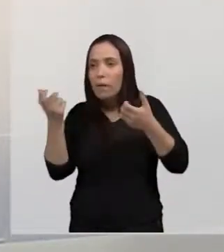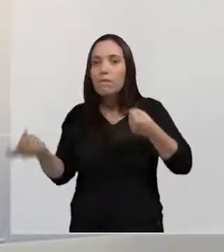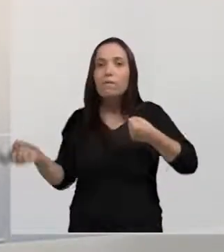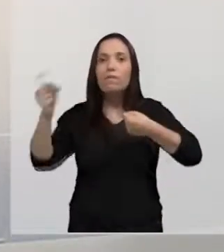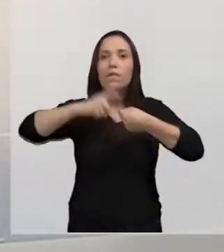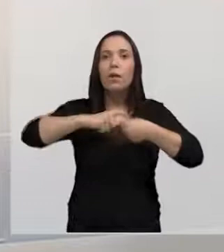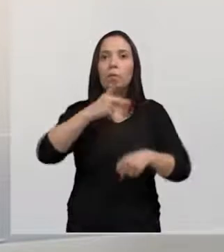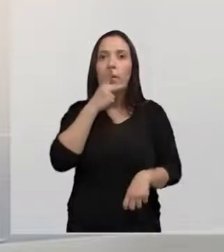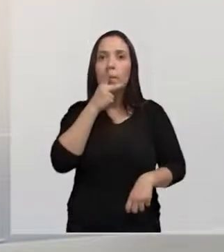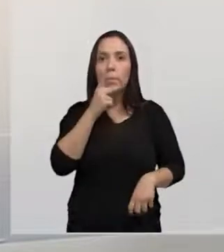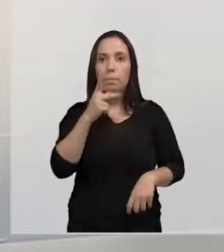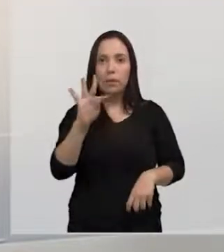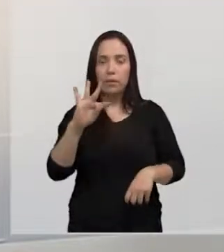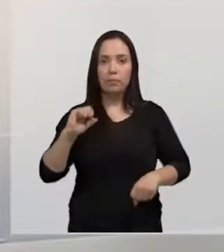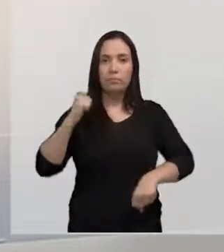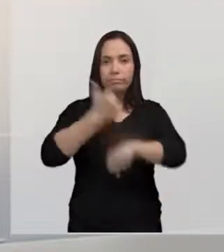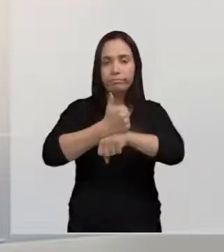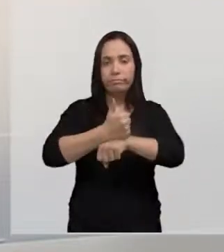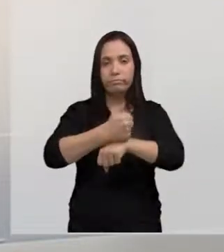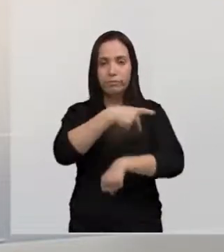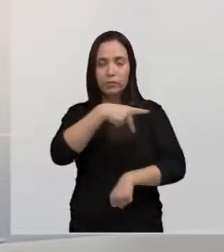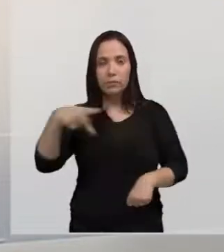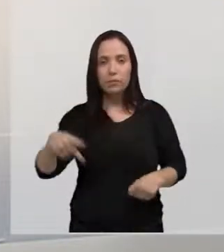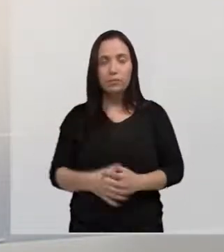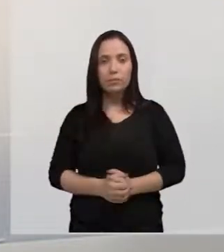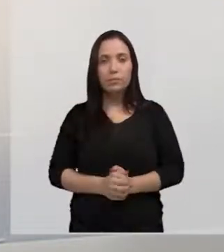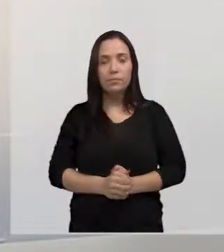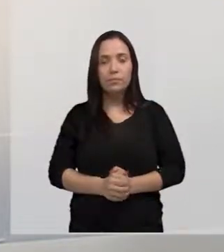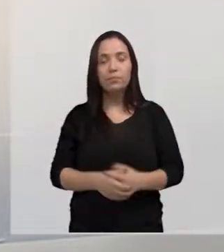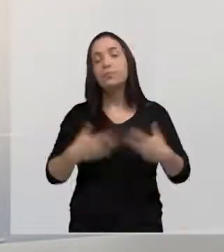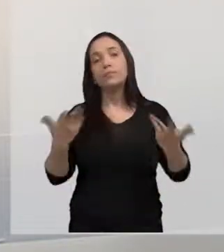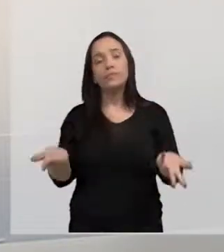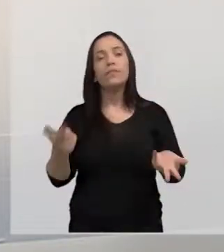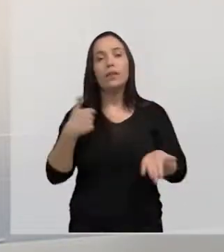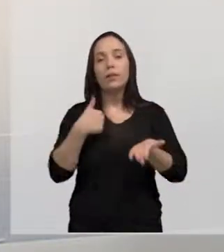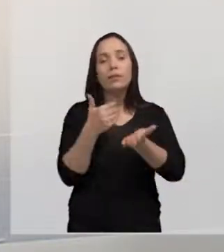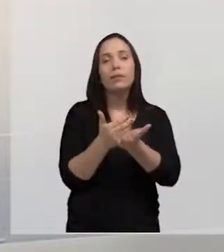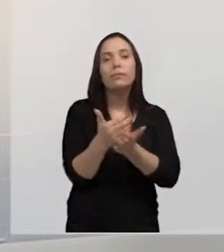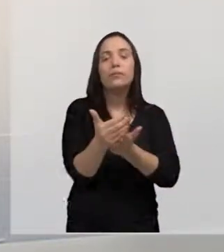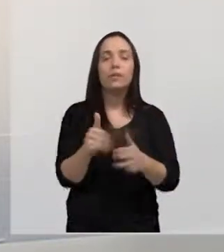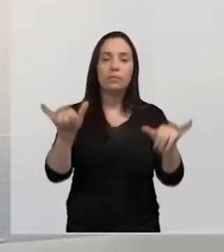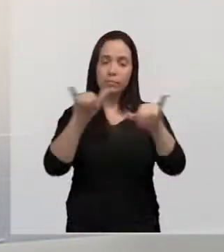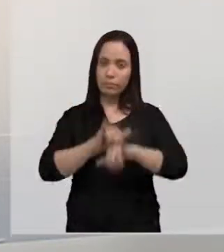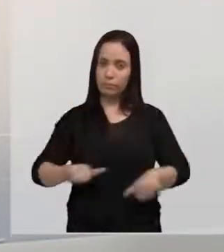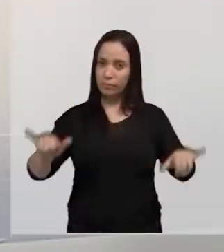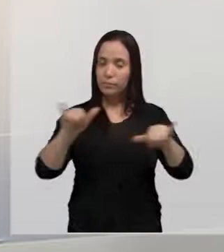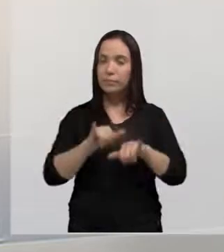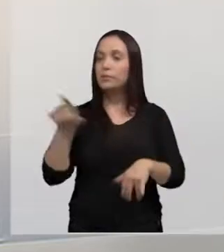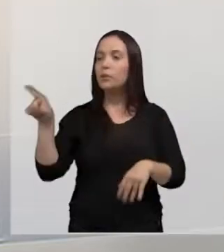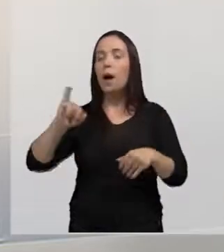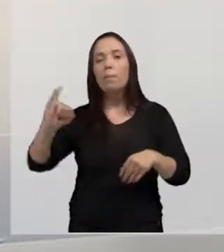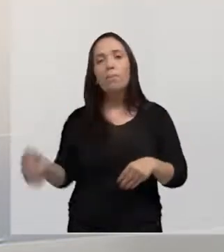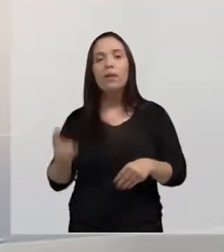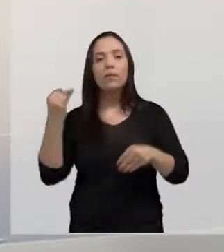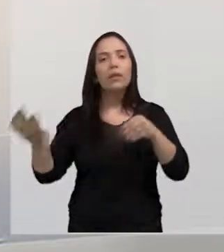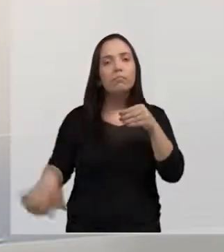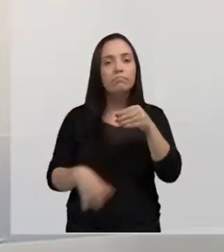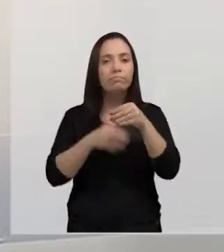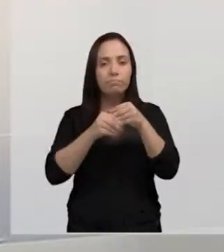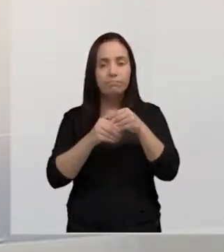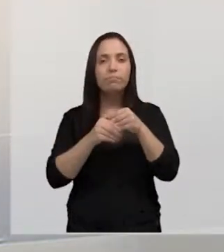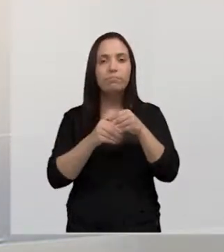do petismo e do lulismo ao poder. Foi o tema da minha abertura, né? Que eu coloquei, que você colocou muito bem, né?